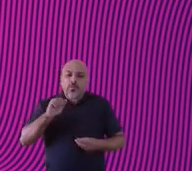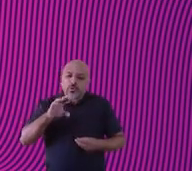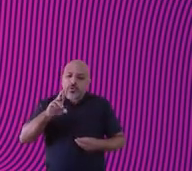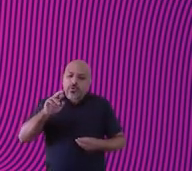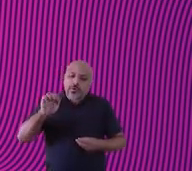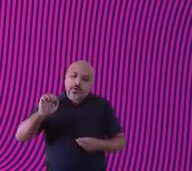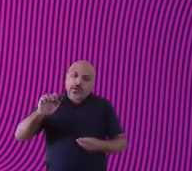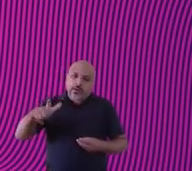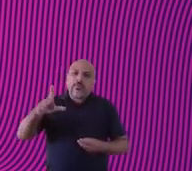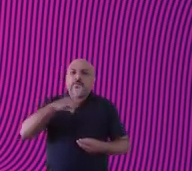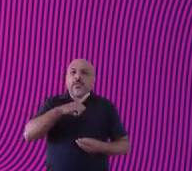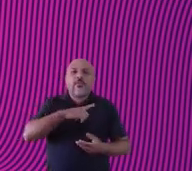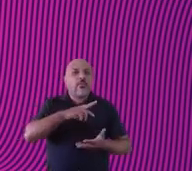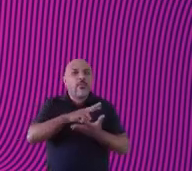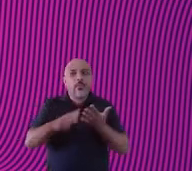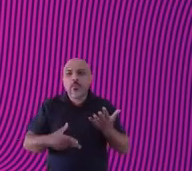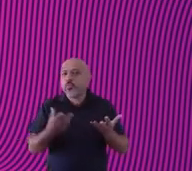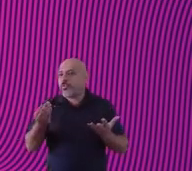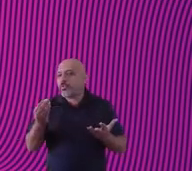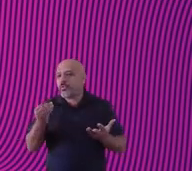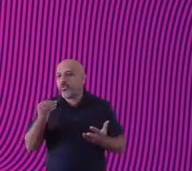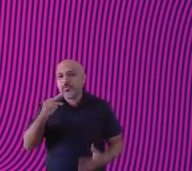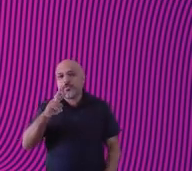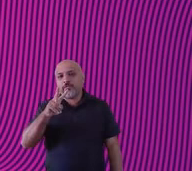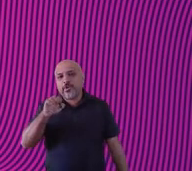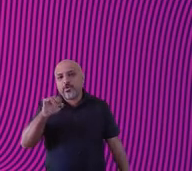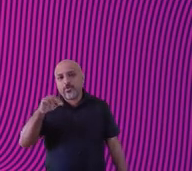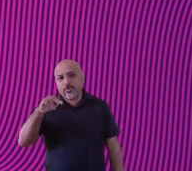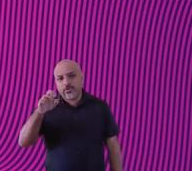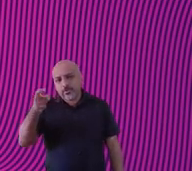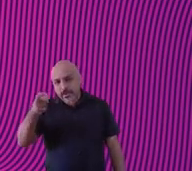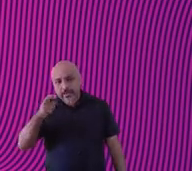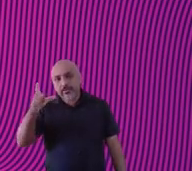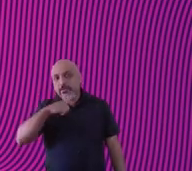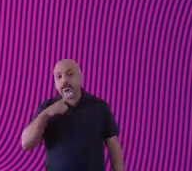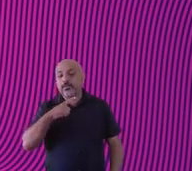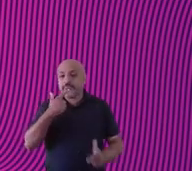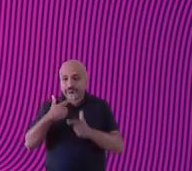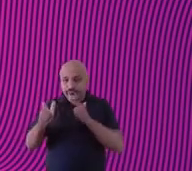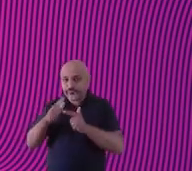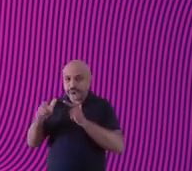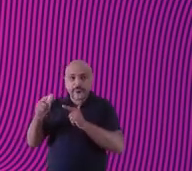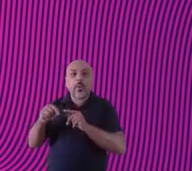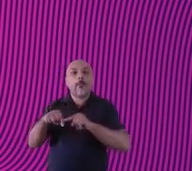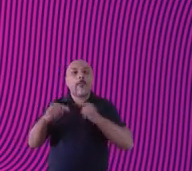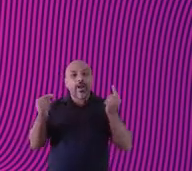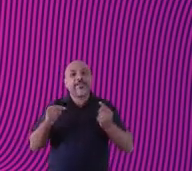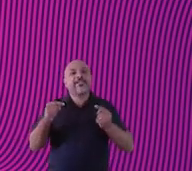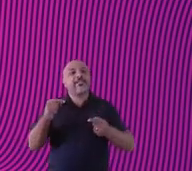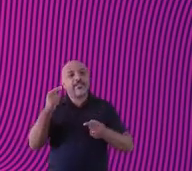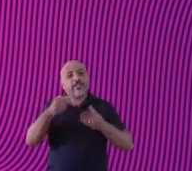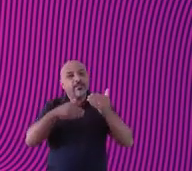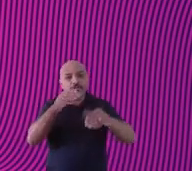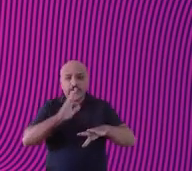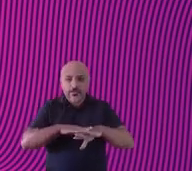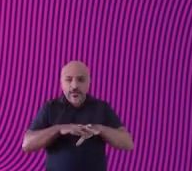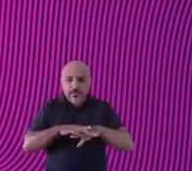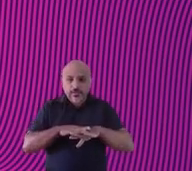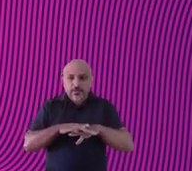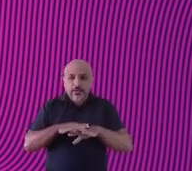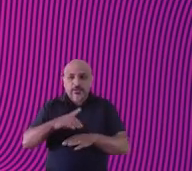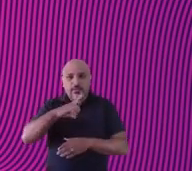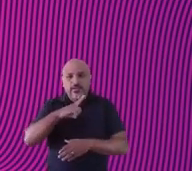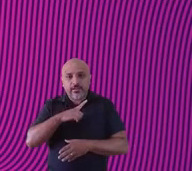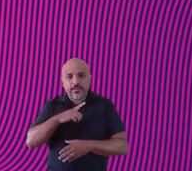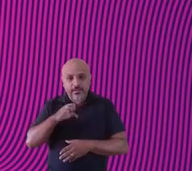né Teve muita toxicidade muitos eu dei pelo sair caiu por terra completamente mágico o gosto falando venoso com aquele